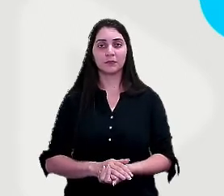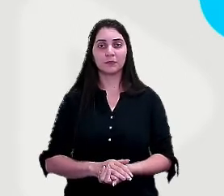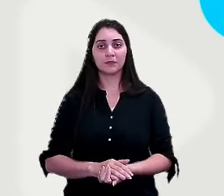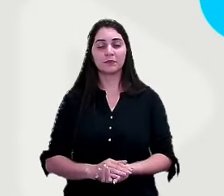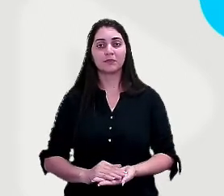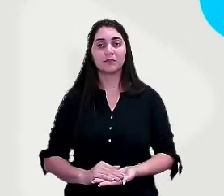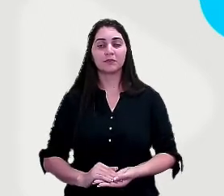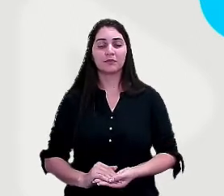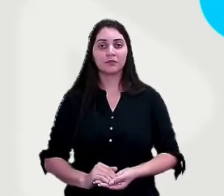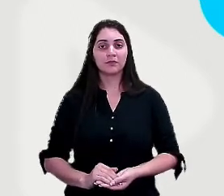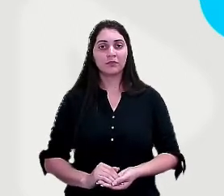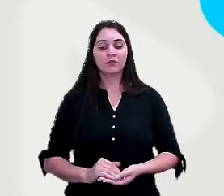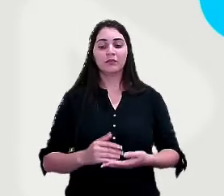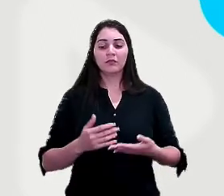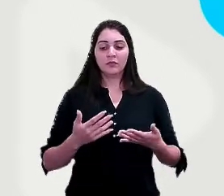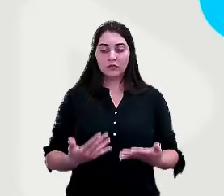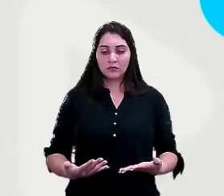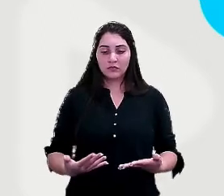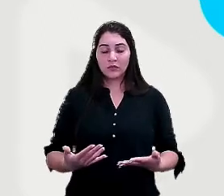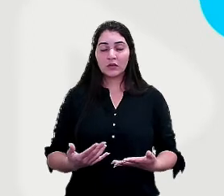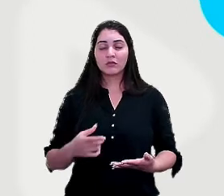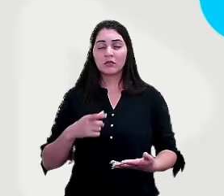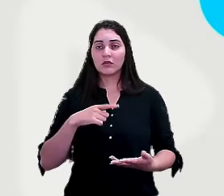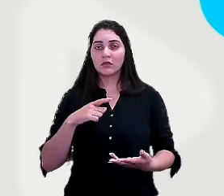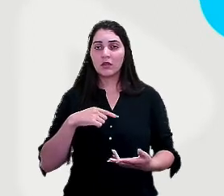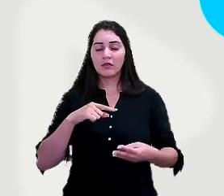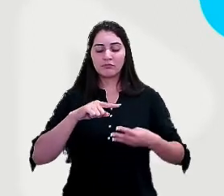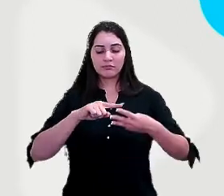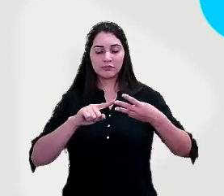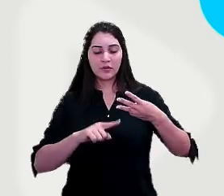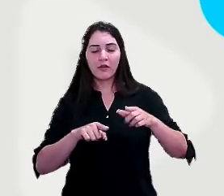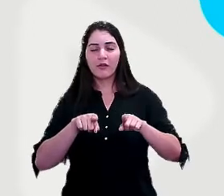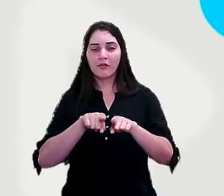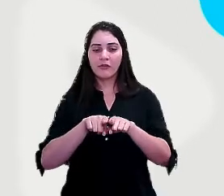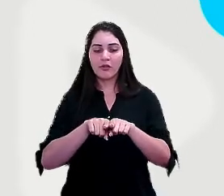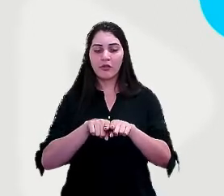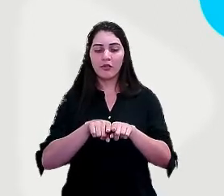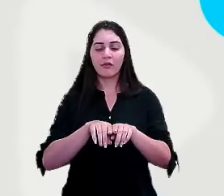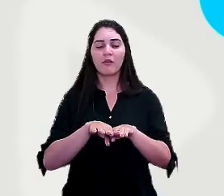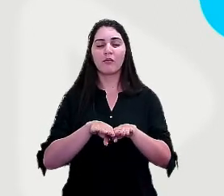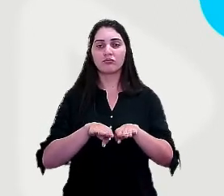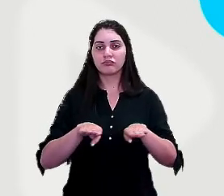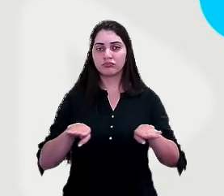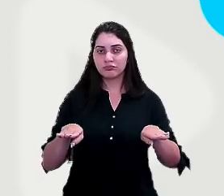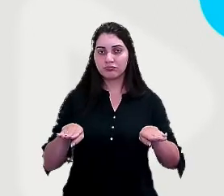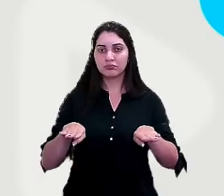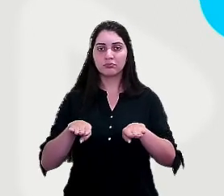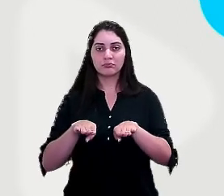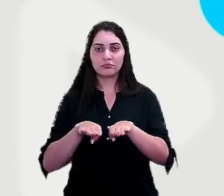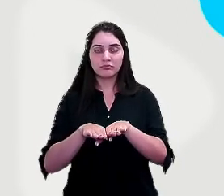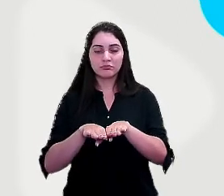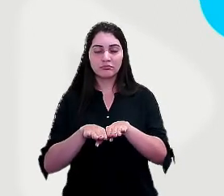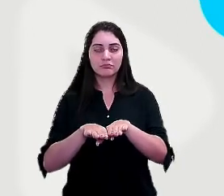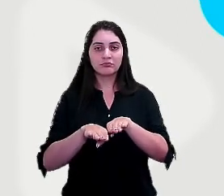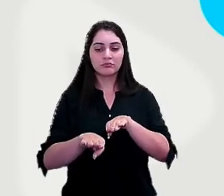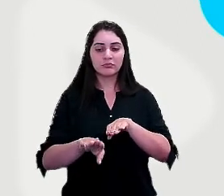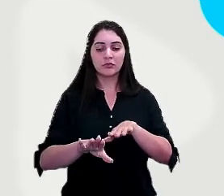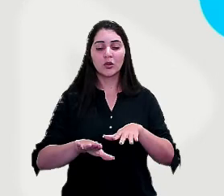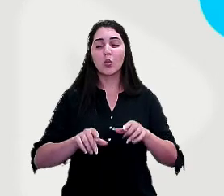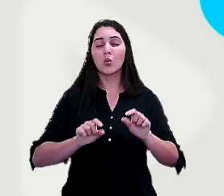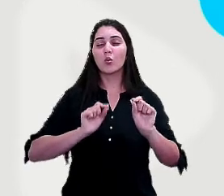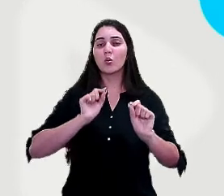outra, certo? Então são limites divergentes, convergentes e transformantes. E aí, quais são as consequências